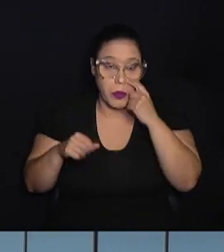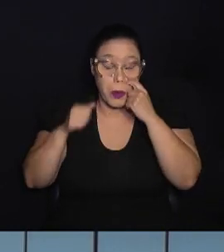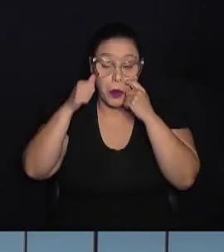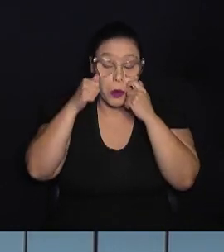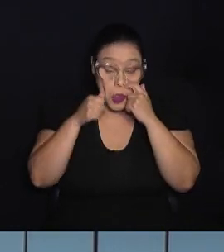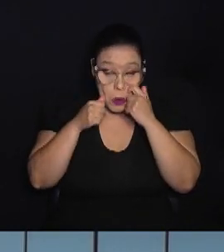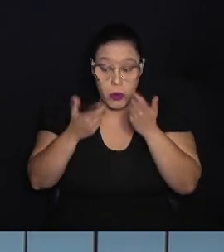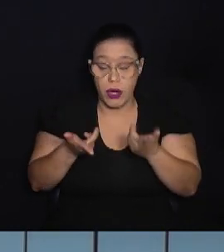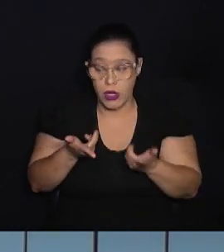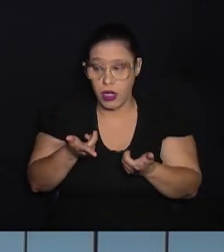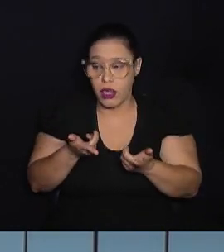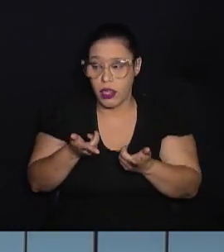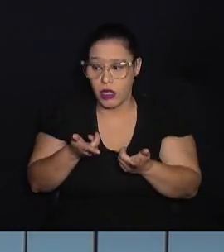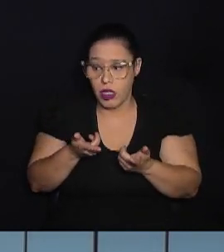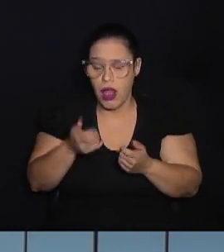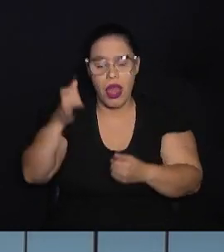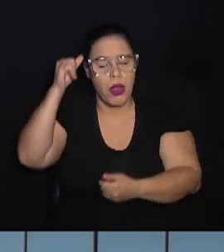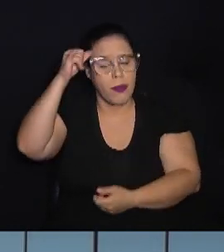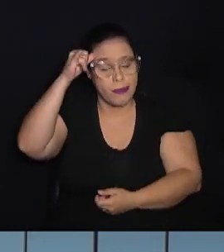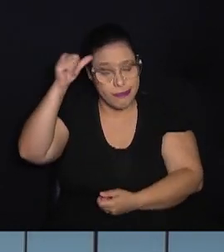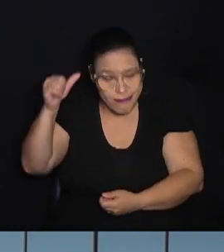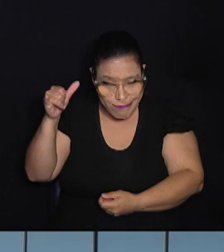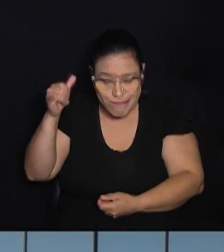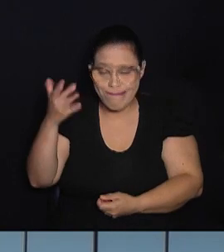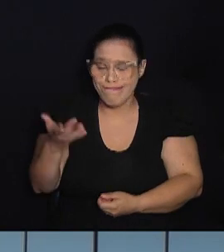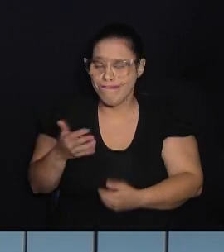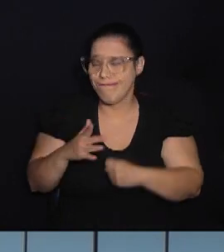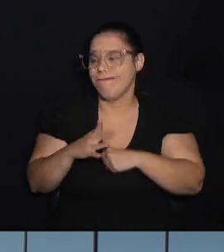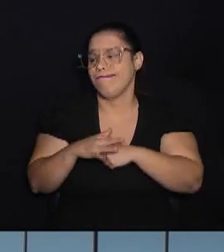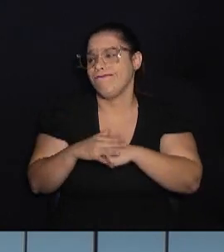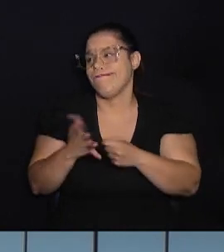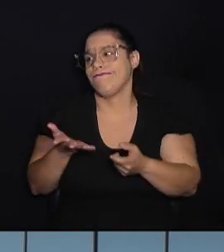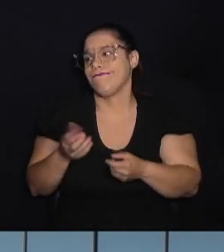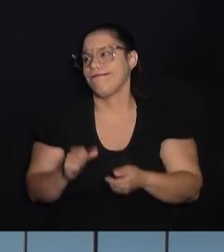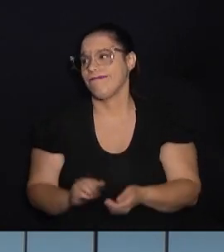mulheres para se prevenirem, né, desse tipo de doença?